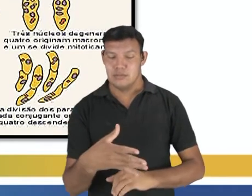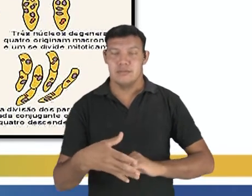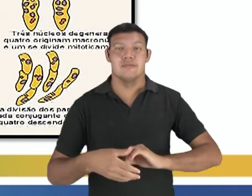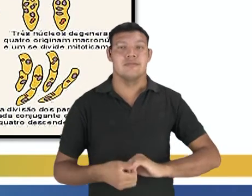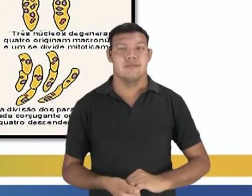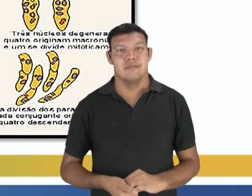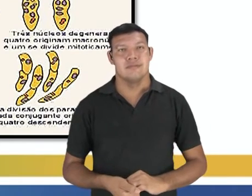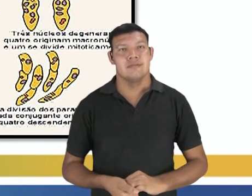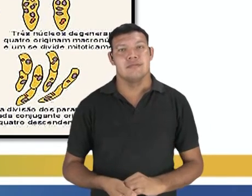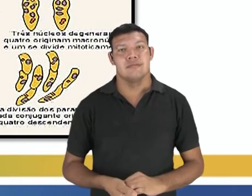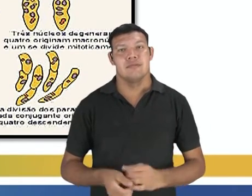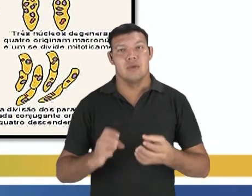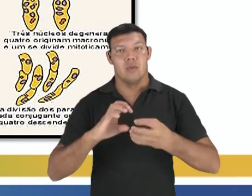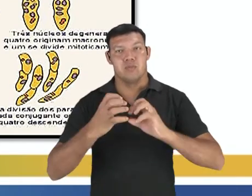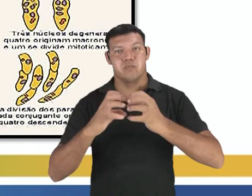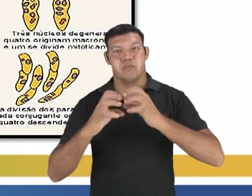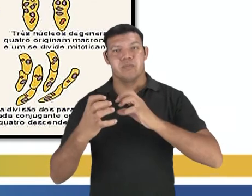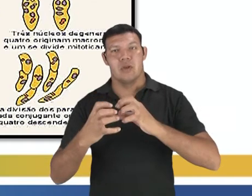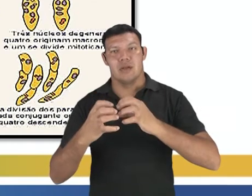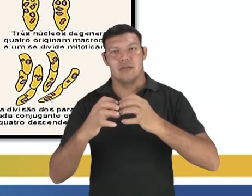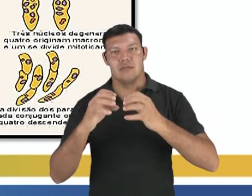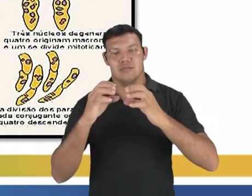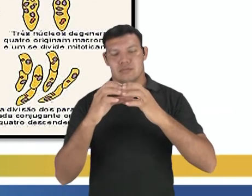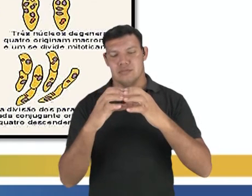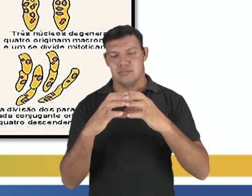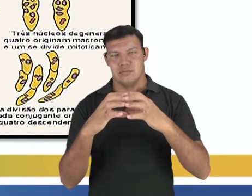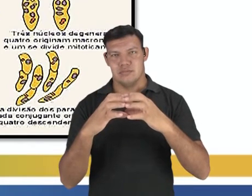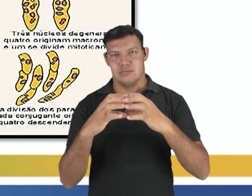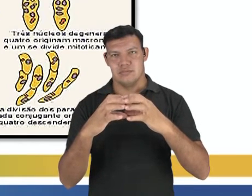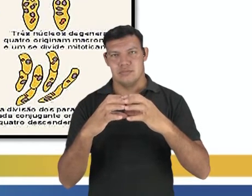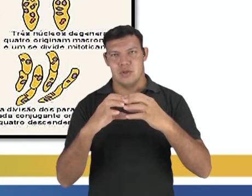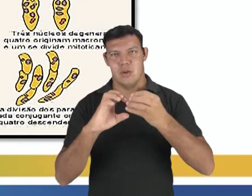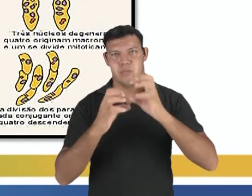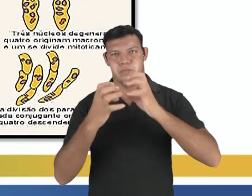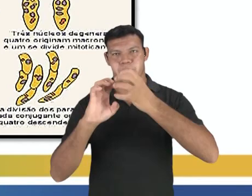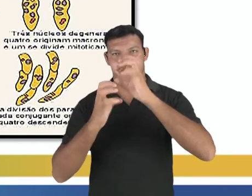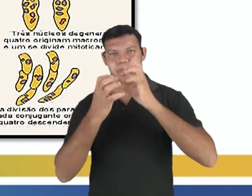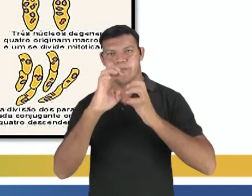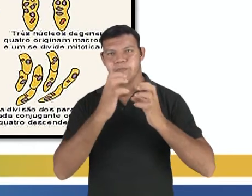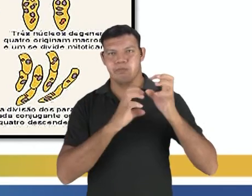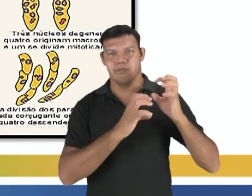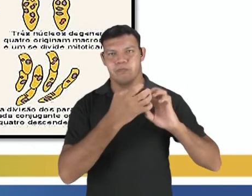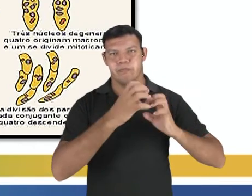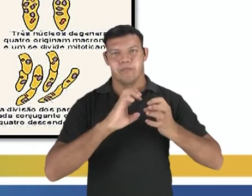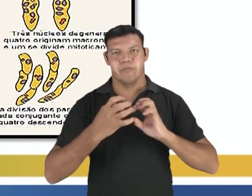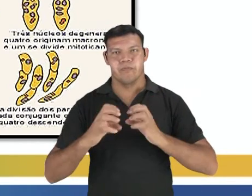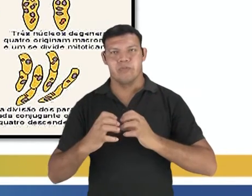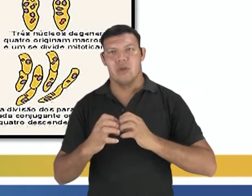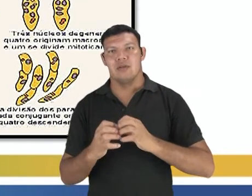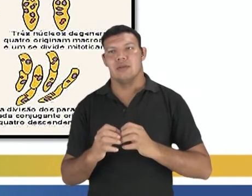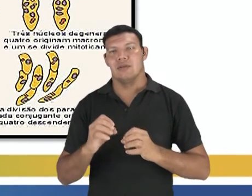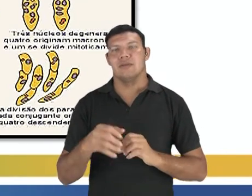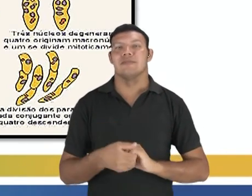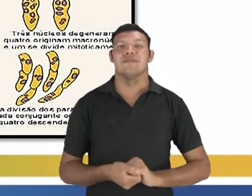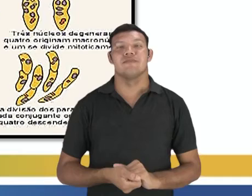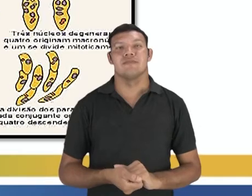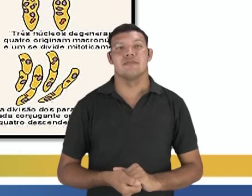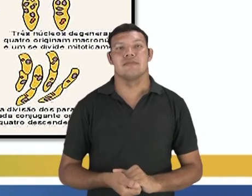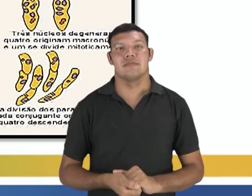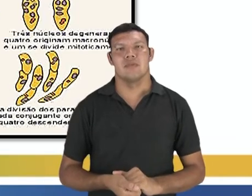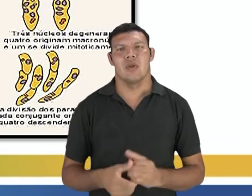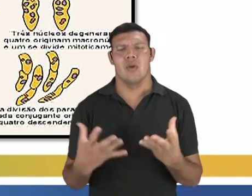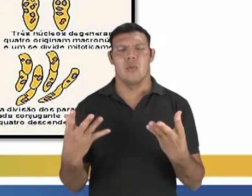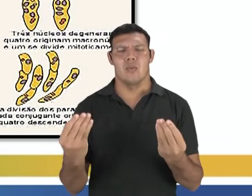novas. Na divisão múltipla, a célula ela faz muitas mitoses, que é um processo de divisão celular, e acaba